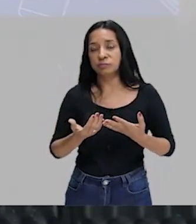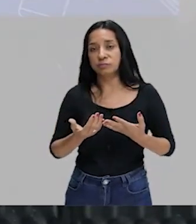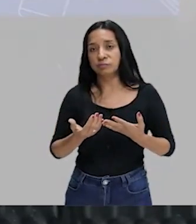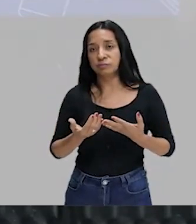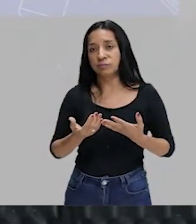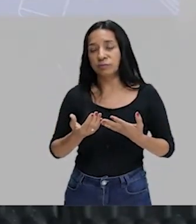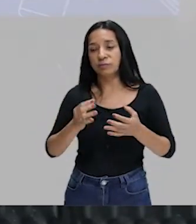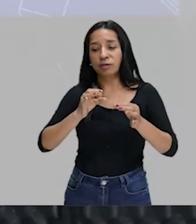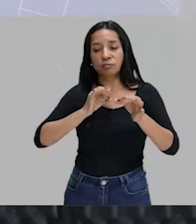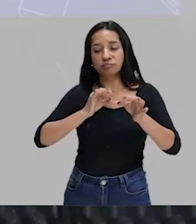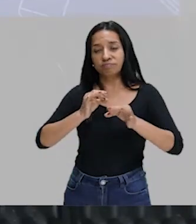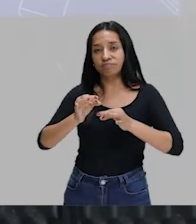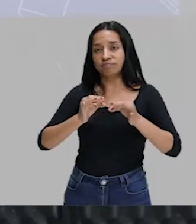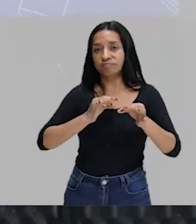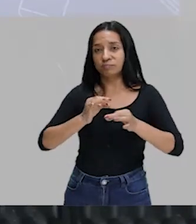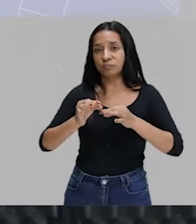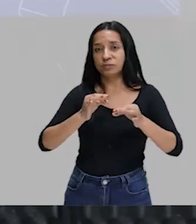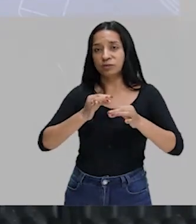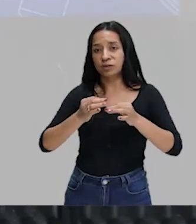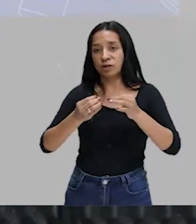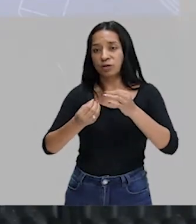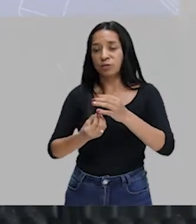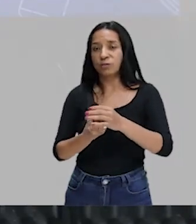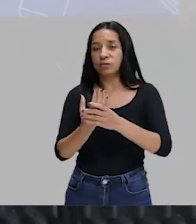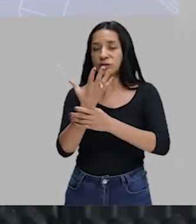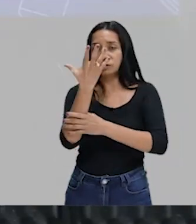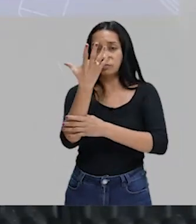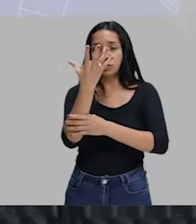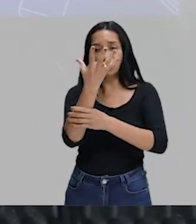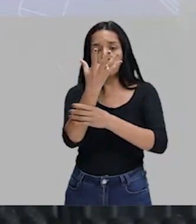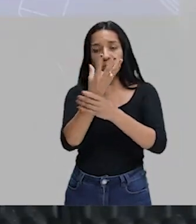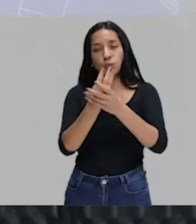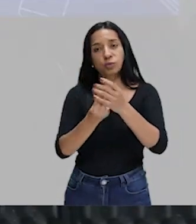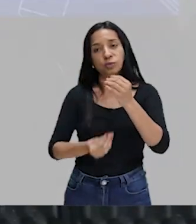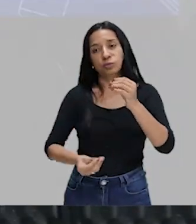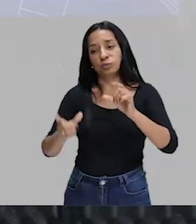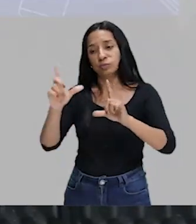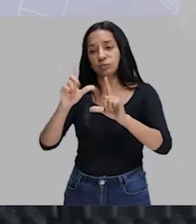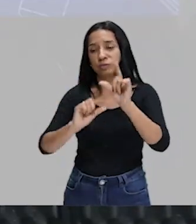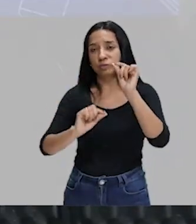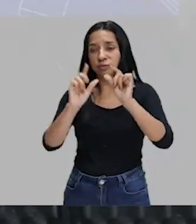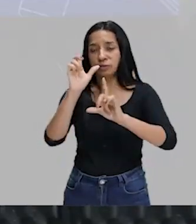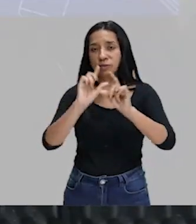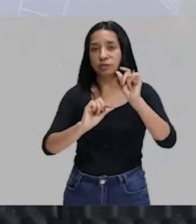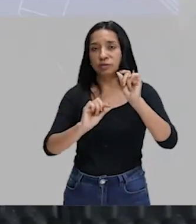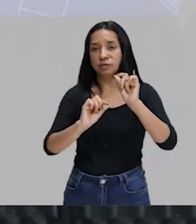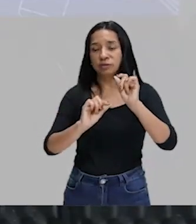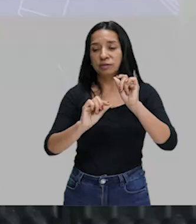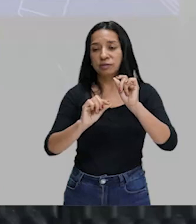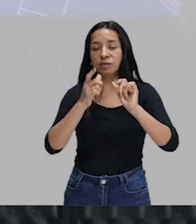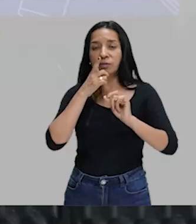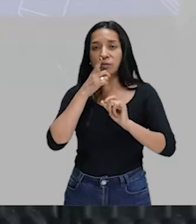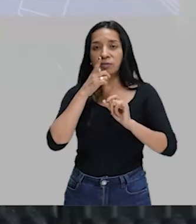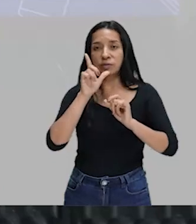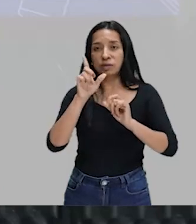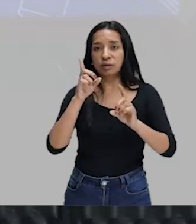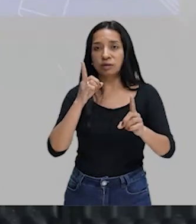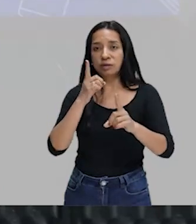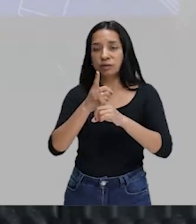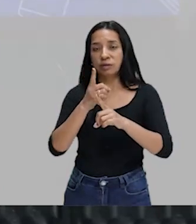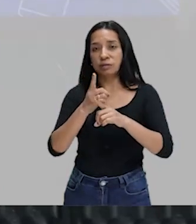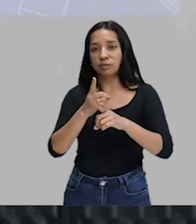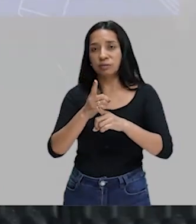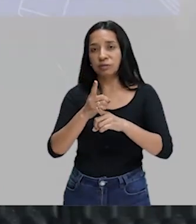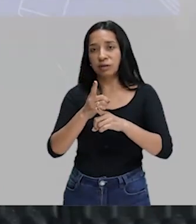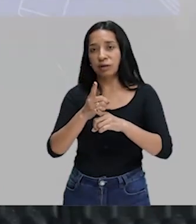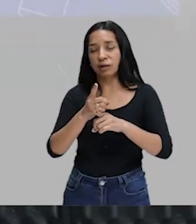a formação, né? O nascimento e a morte das estrelas. Ok? Então vocês conseguem encontrar, por exemplo, no